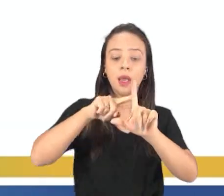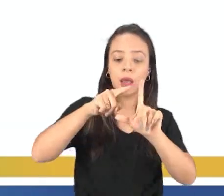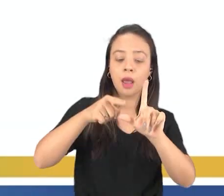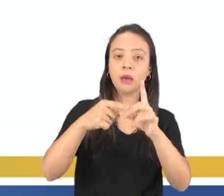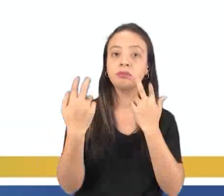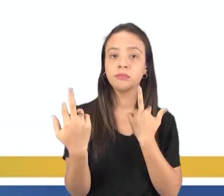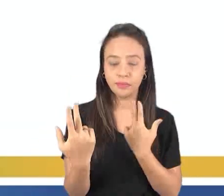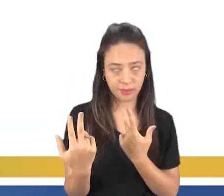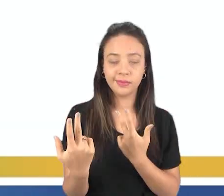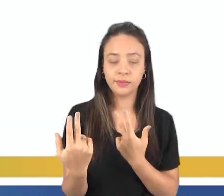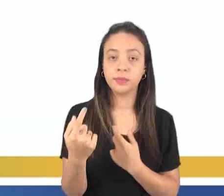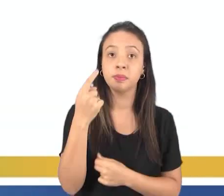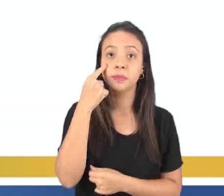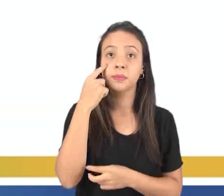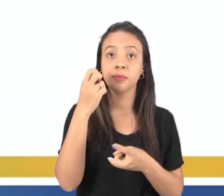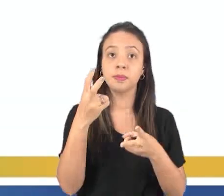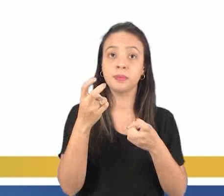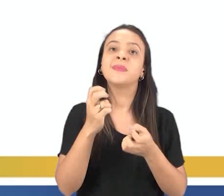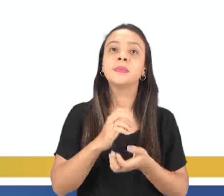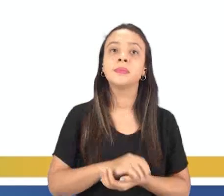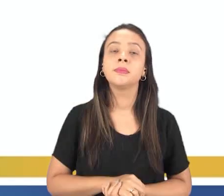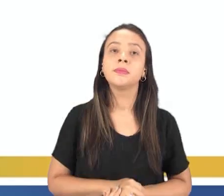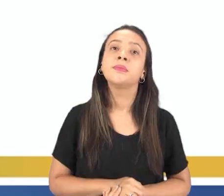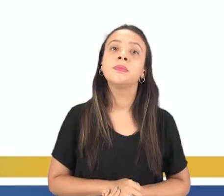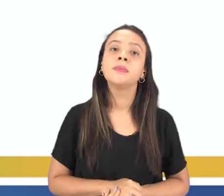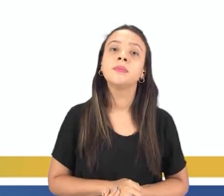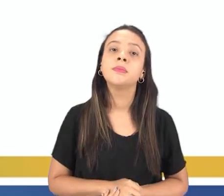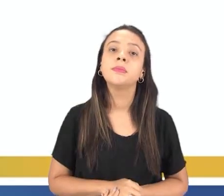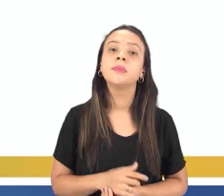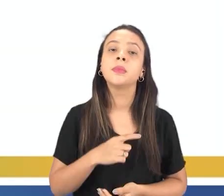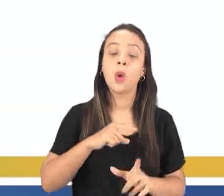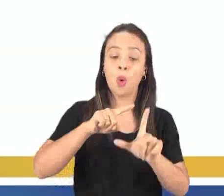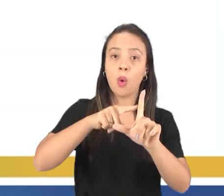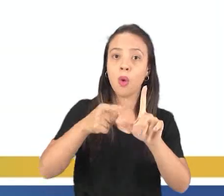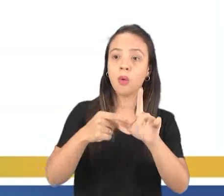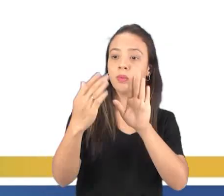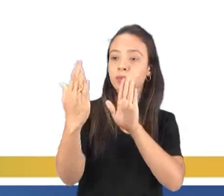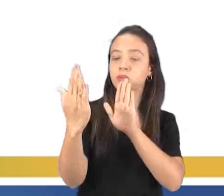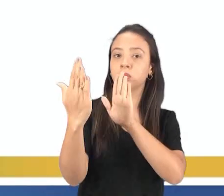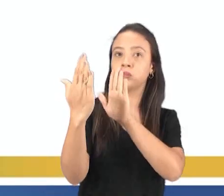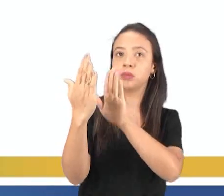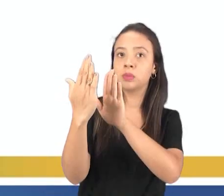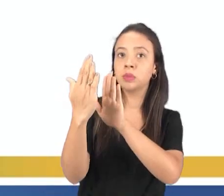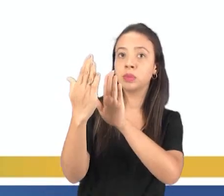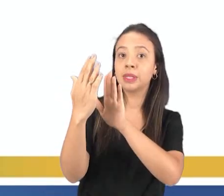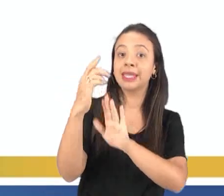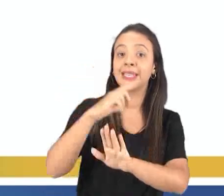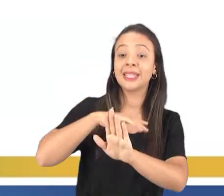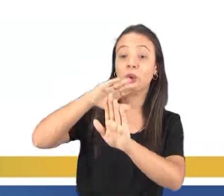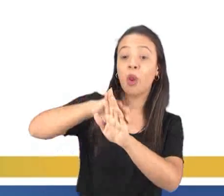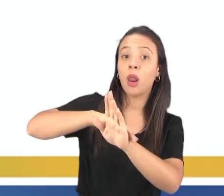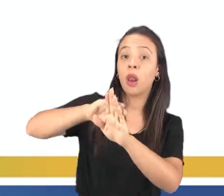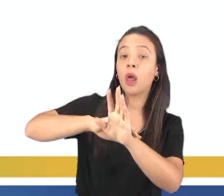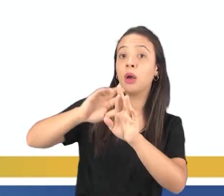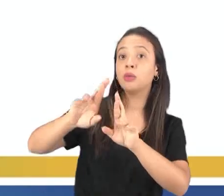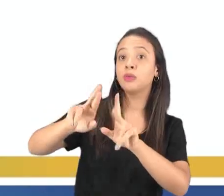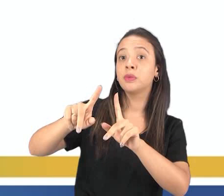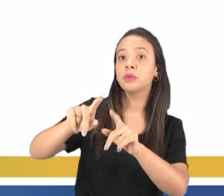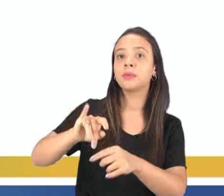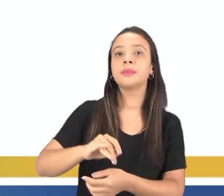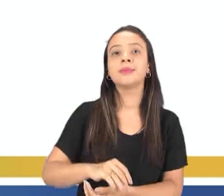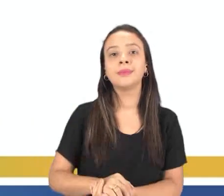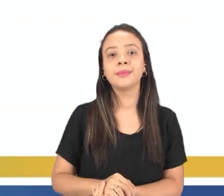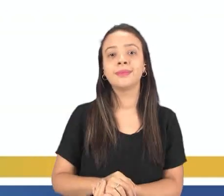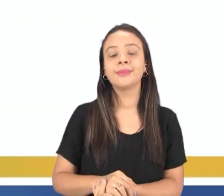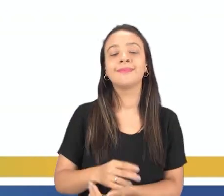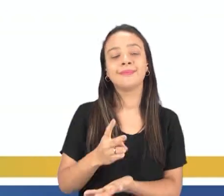de mesmo medida Observe na figura a seguir que os ângulos opostos são aqueles que não compartilham lados do paralelogramo sou seja